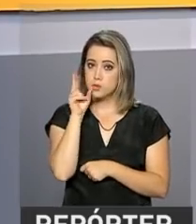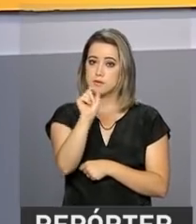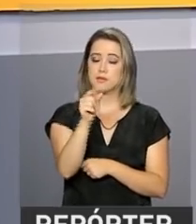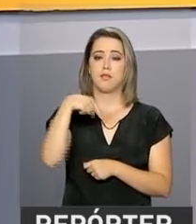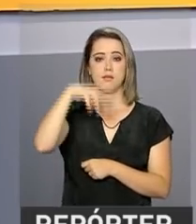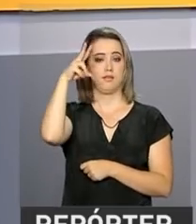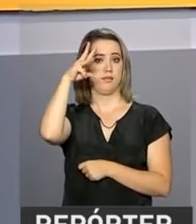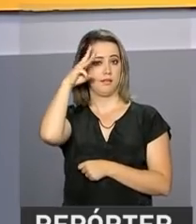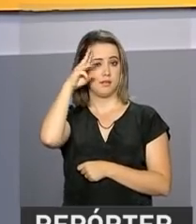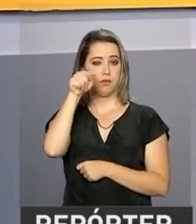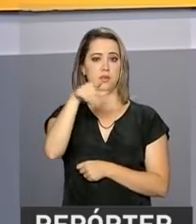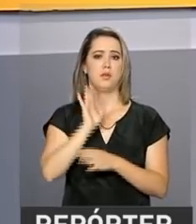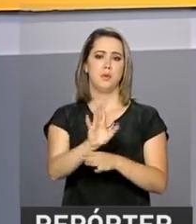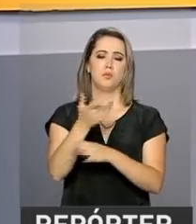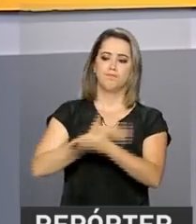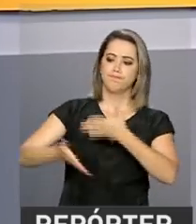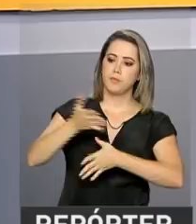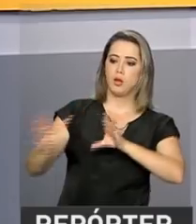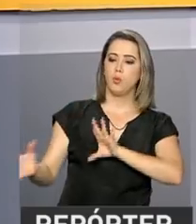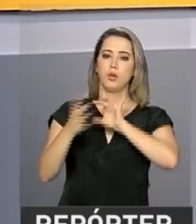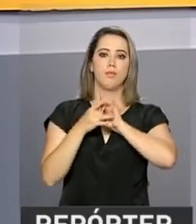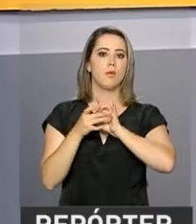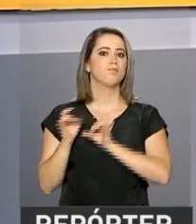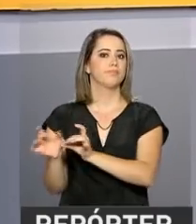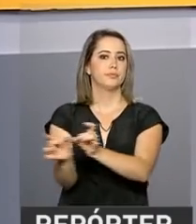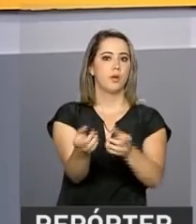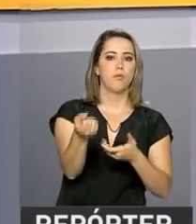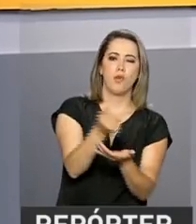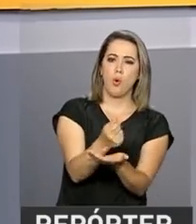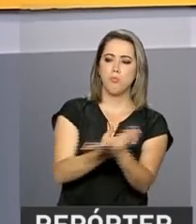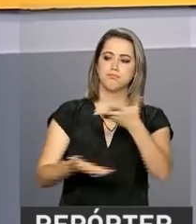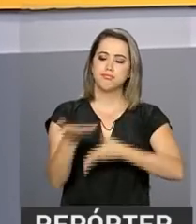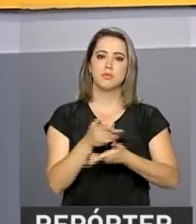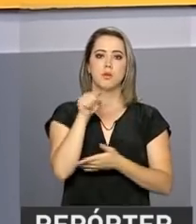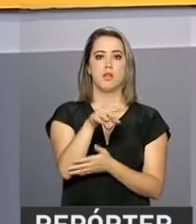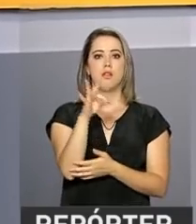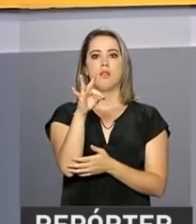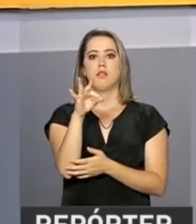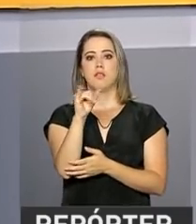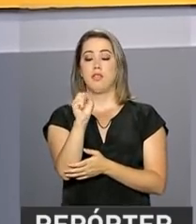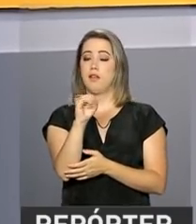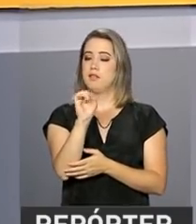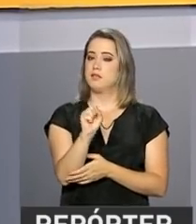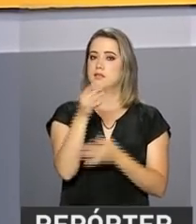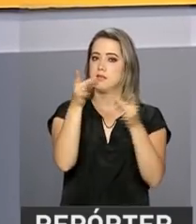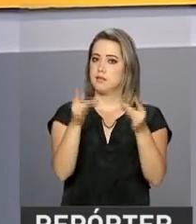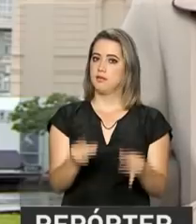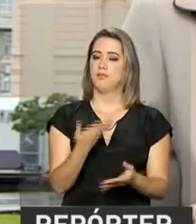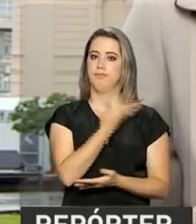objetivos da visita está o reforço das relações comerciais. A repórter Thaisa Dias está em Moscou e tem outros